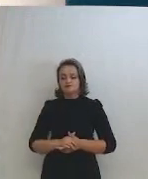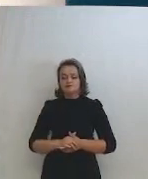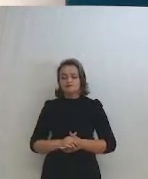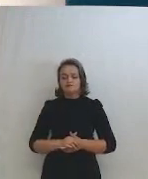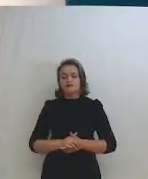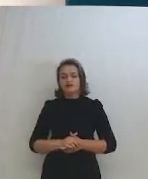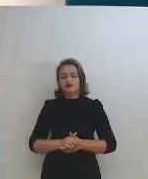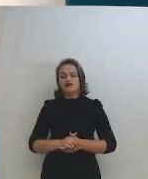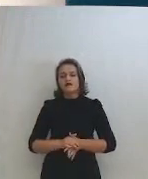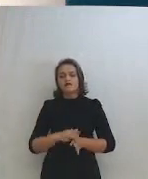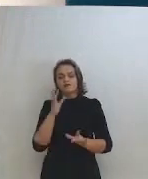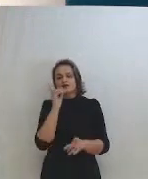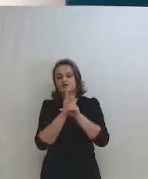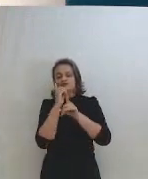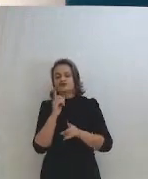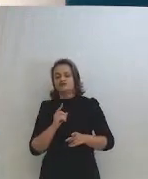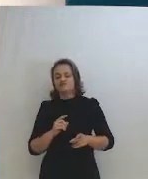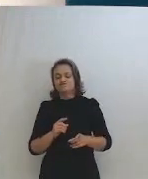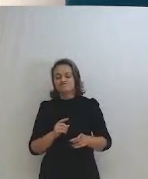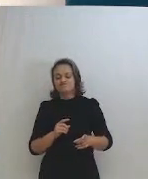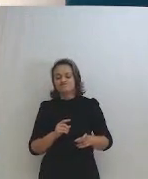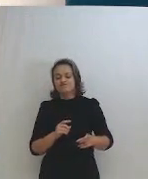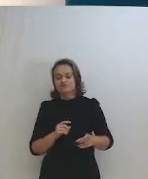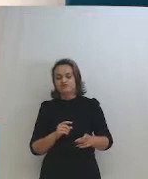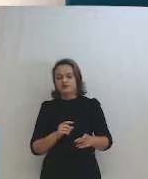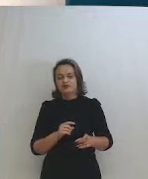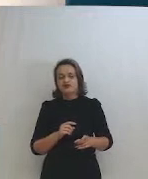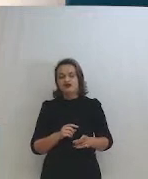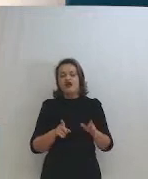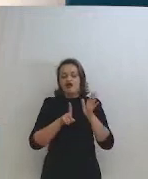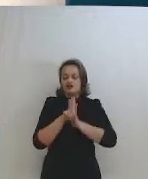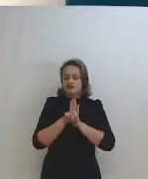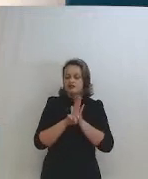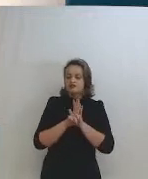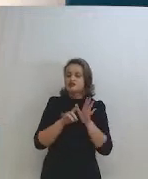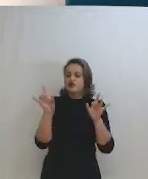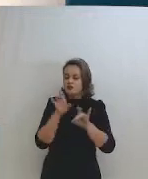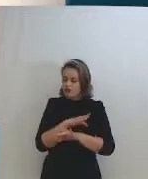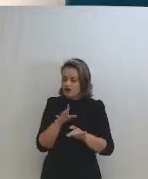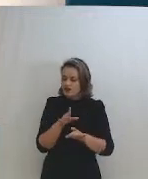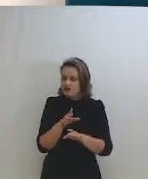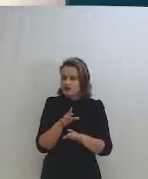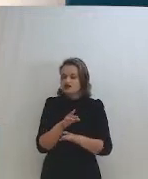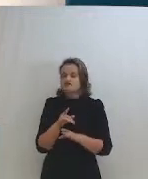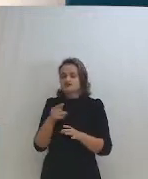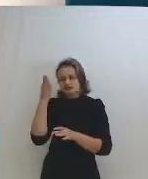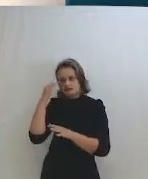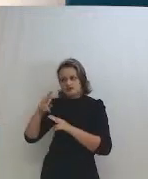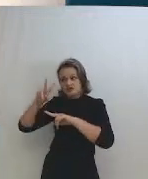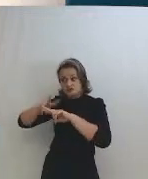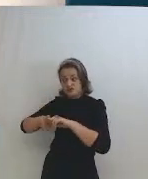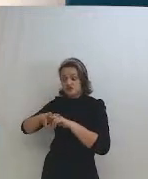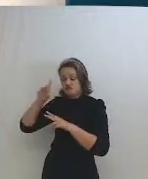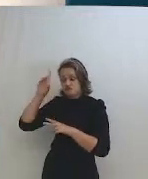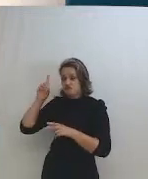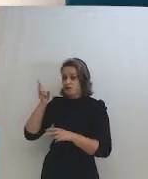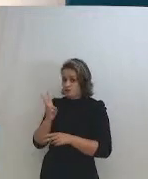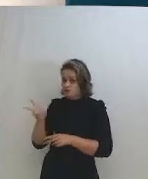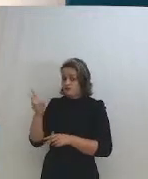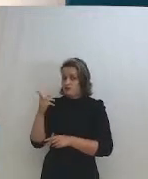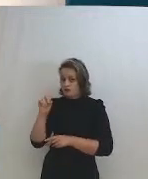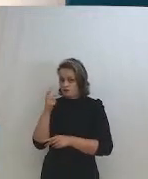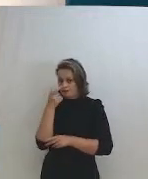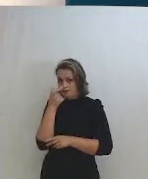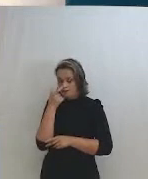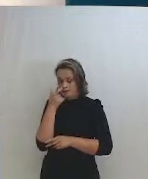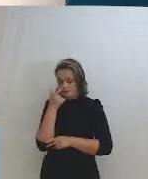esta insigne turma a revisão da manutenção da prisão preventiva em sede de decisão de pronúncia,